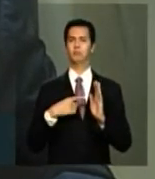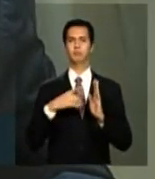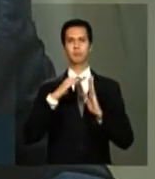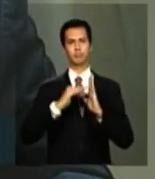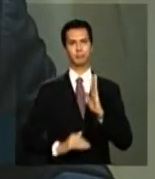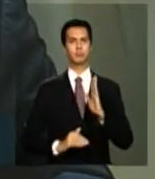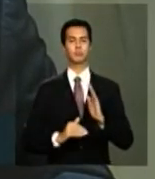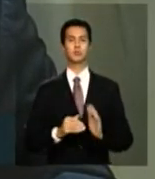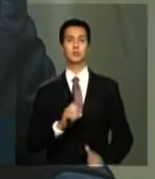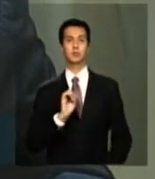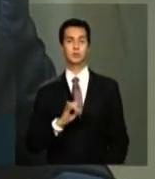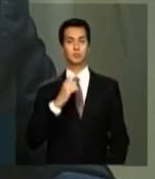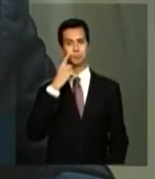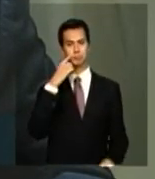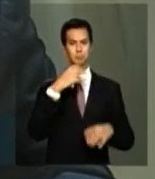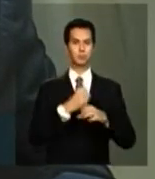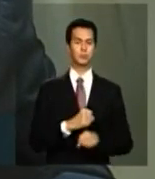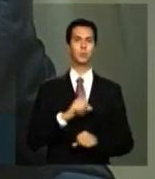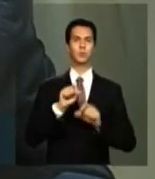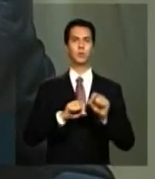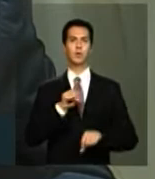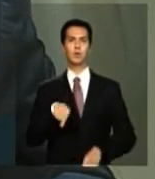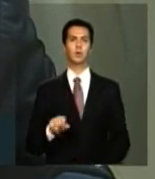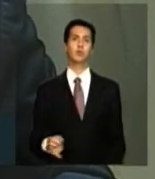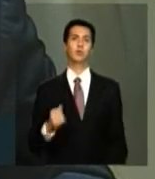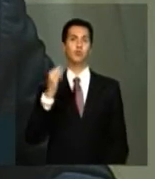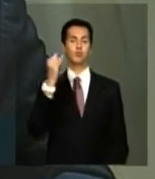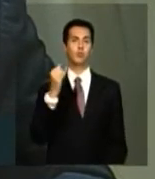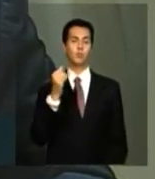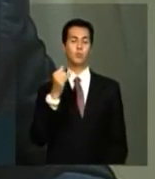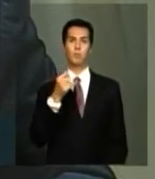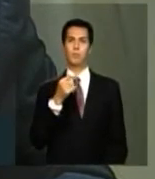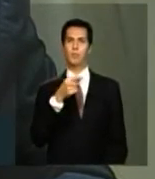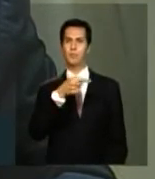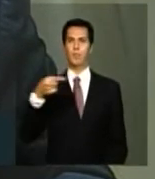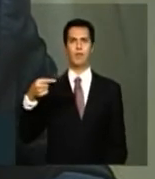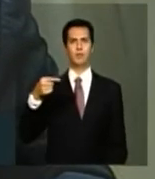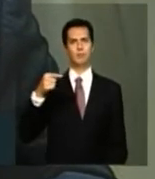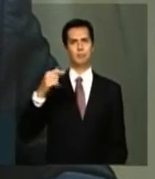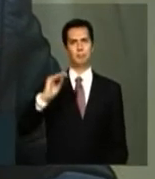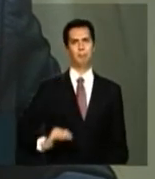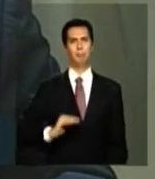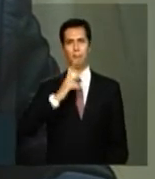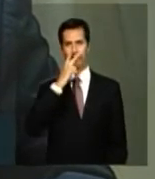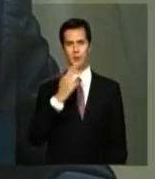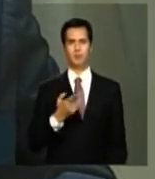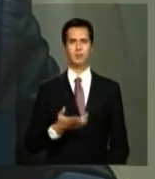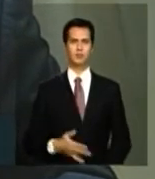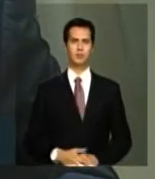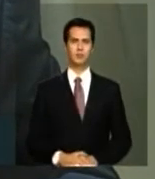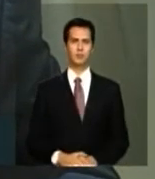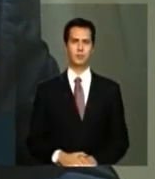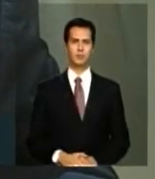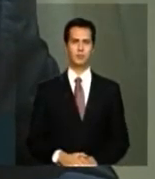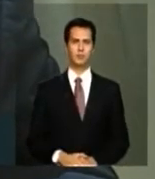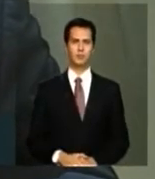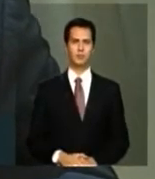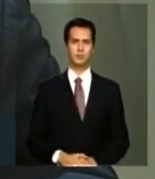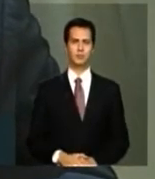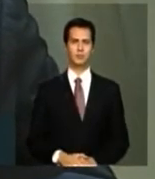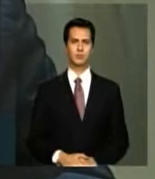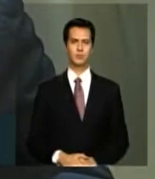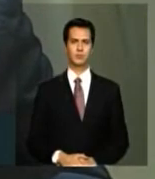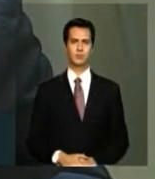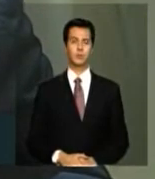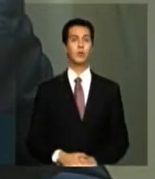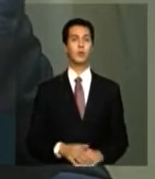considerarmos é quase juro negativo essas linhas de crédito para ônibus e caminhões